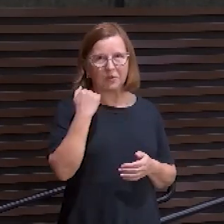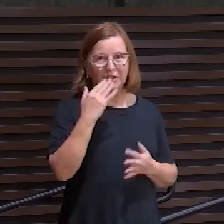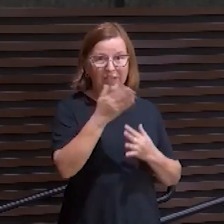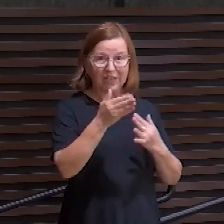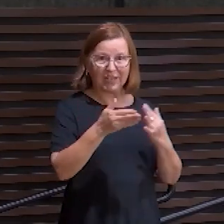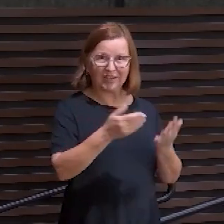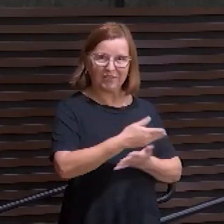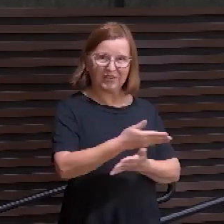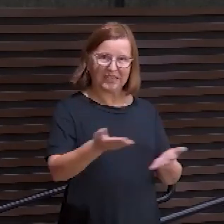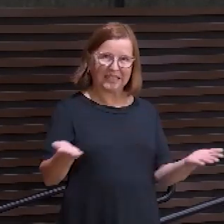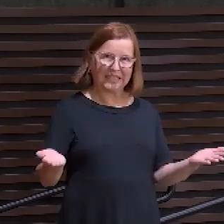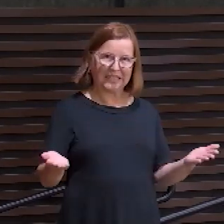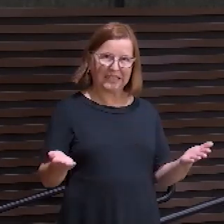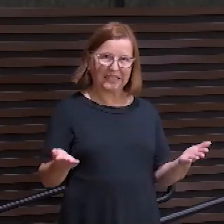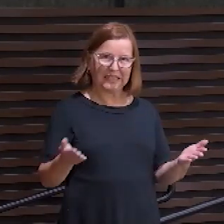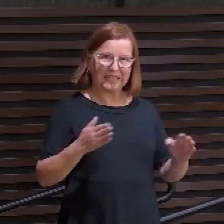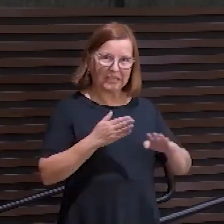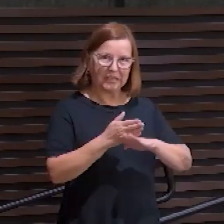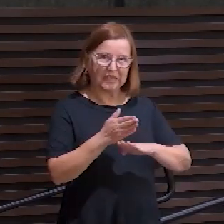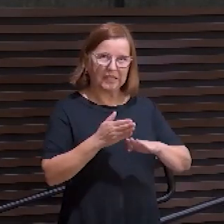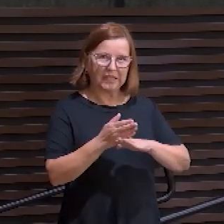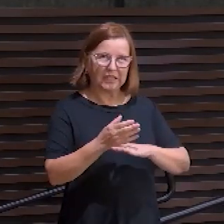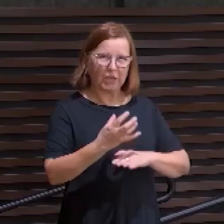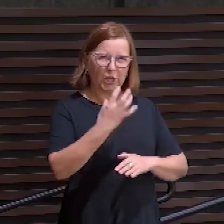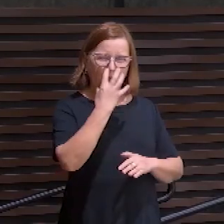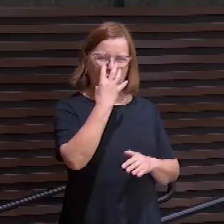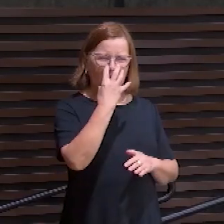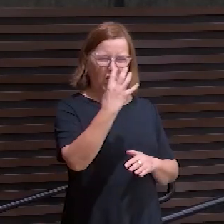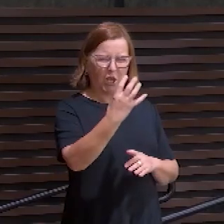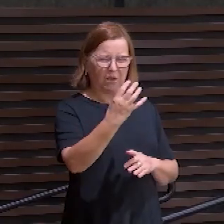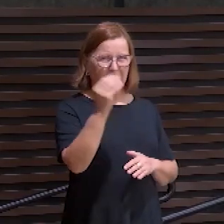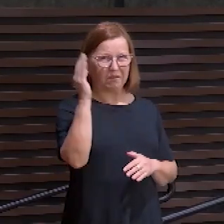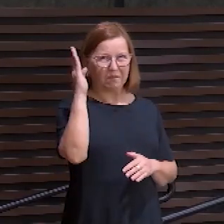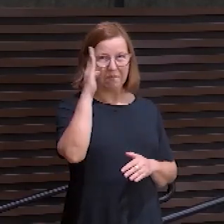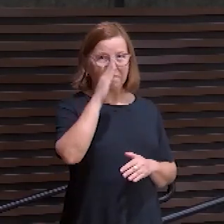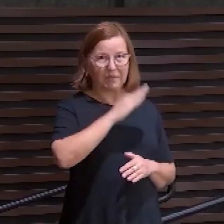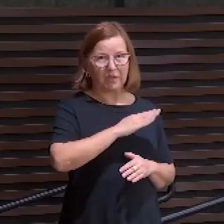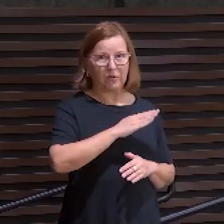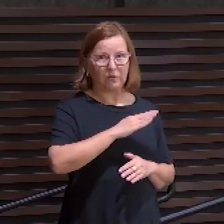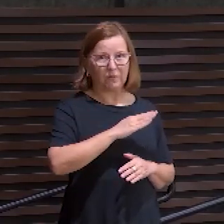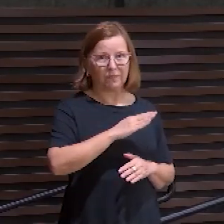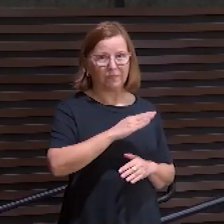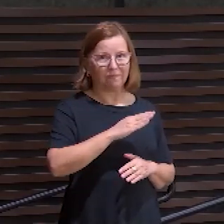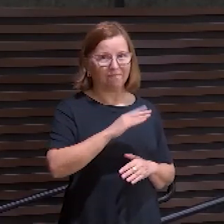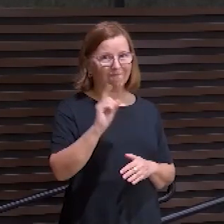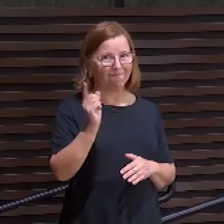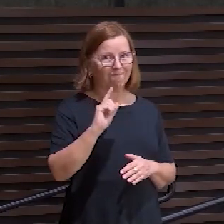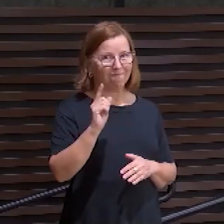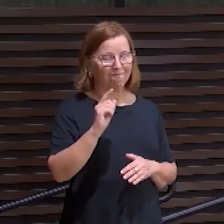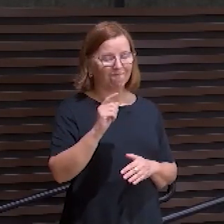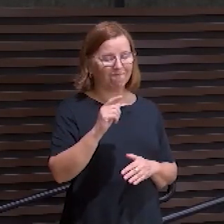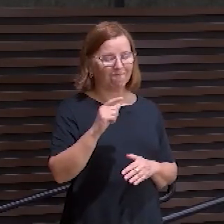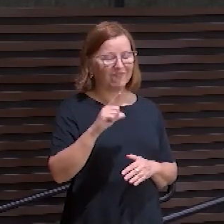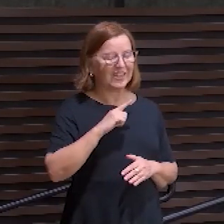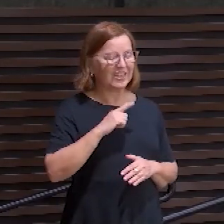vós penetrarão lobos vorazes que não pouparão o rebanho.